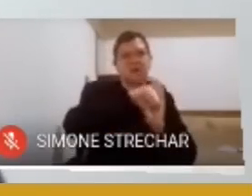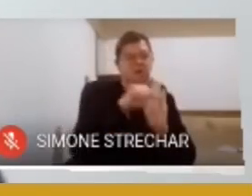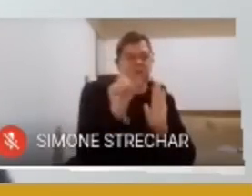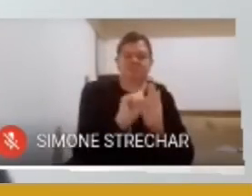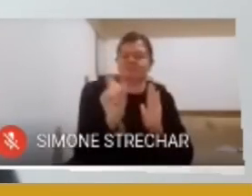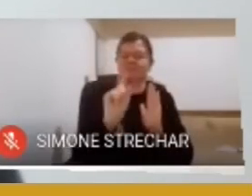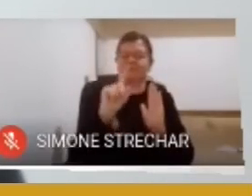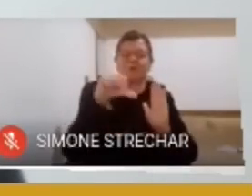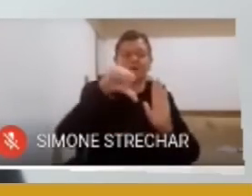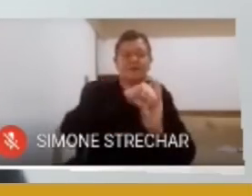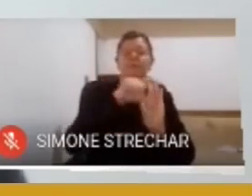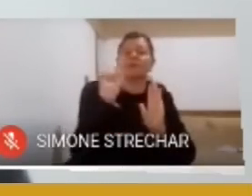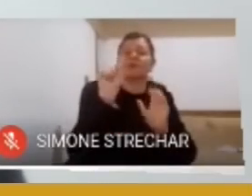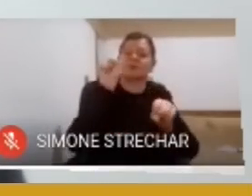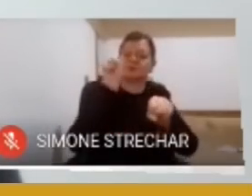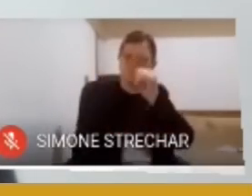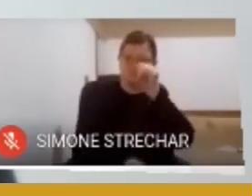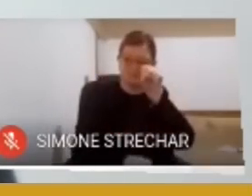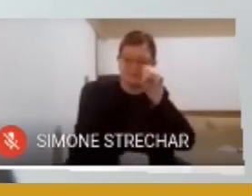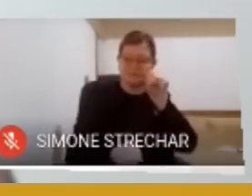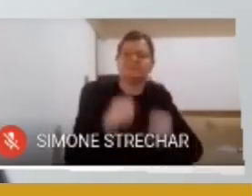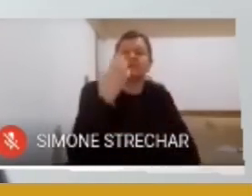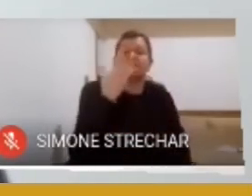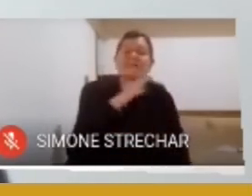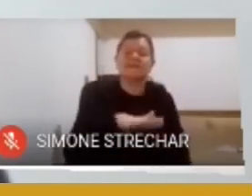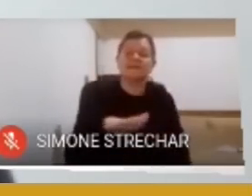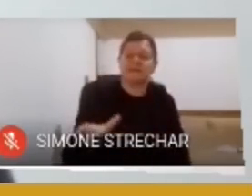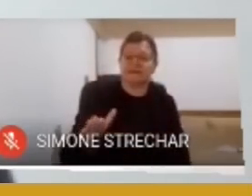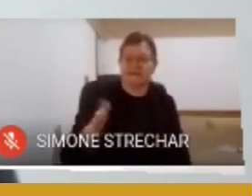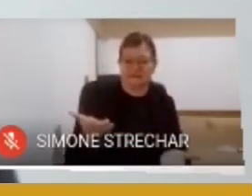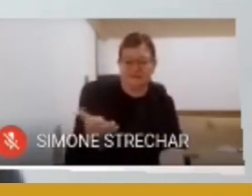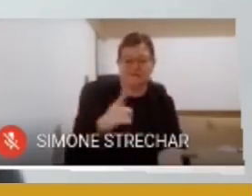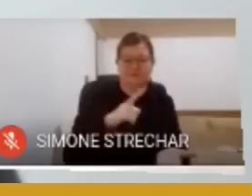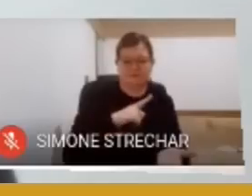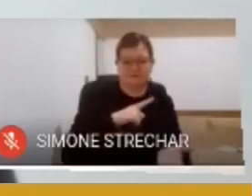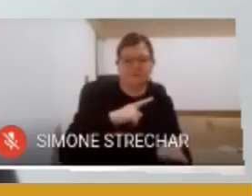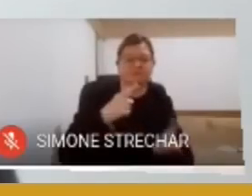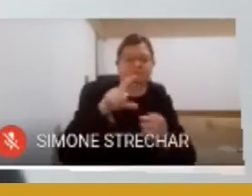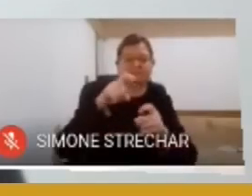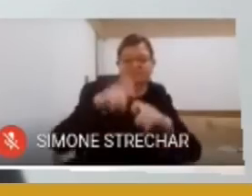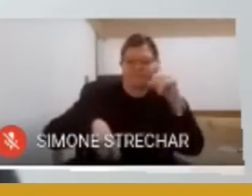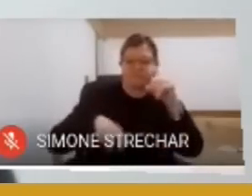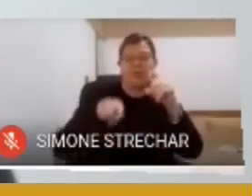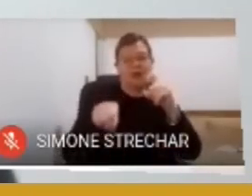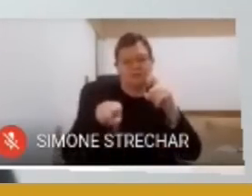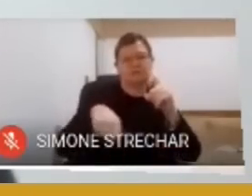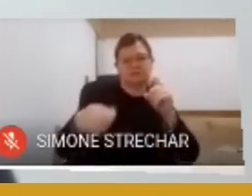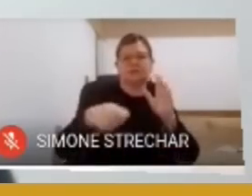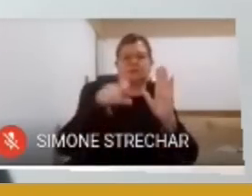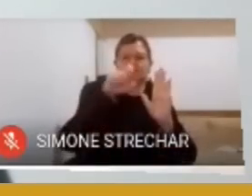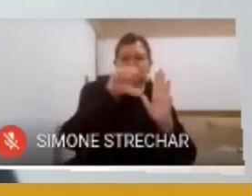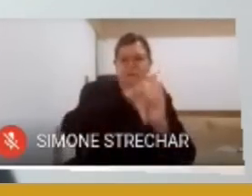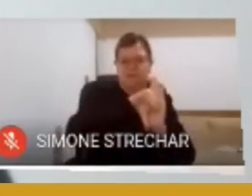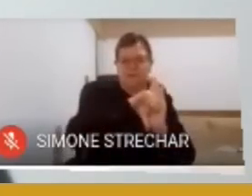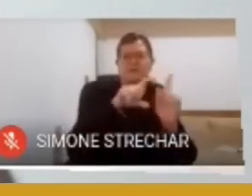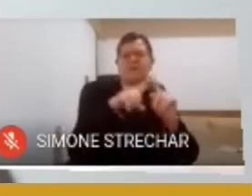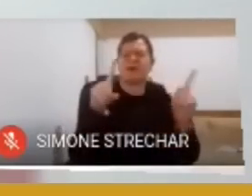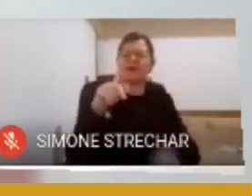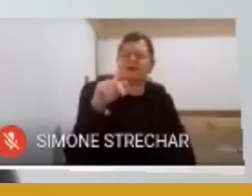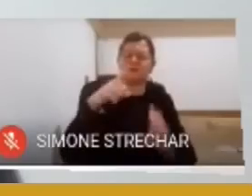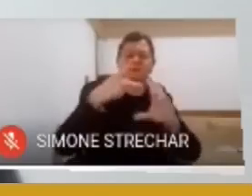crimes que existem. Mas a pedofilia em si não é um crime, é um desejo, ok? Então, só para a gente